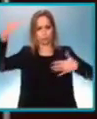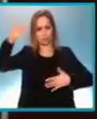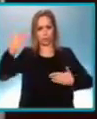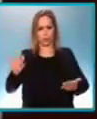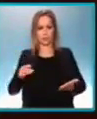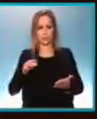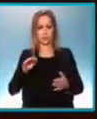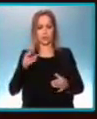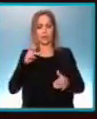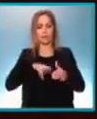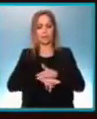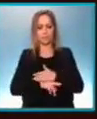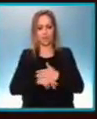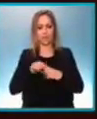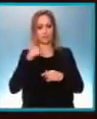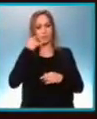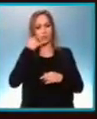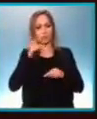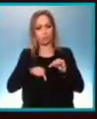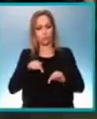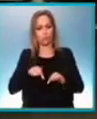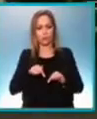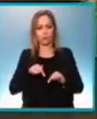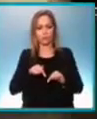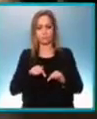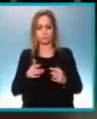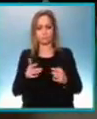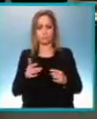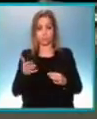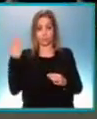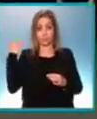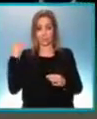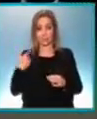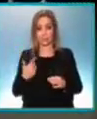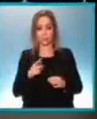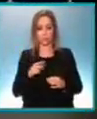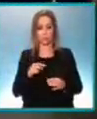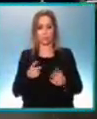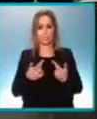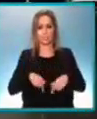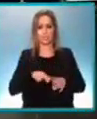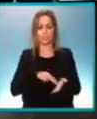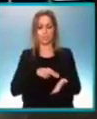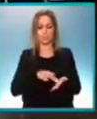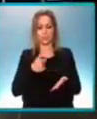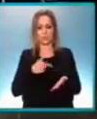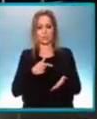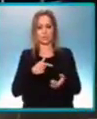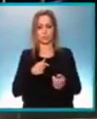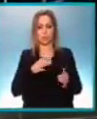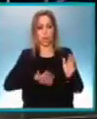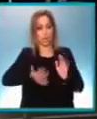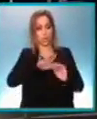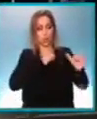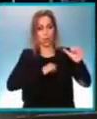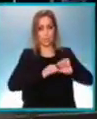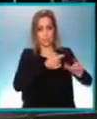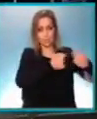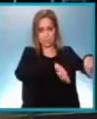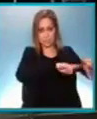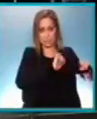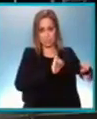telefone com teclas ou com o disco. Além da própria sala de espera, vão ter o bloco operatório e ainda uma